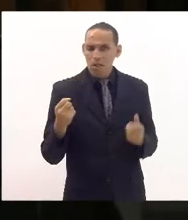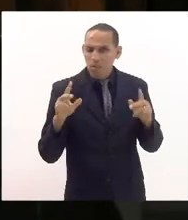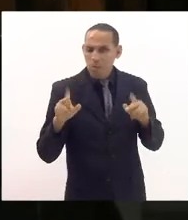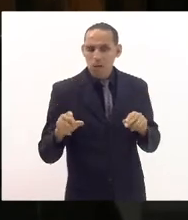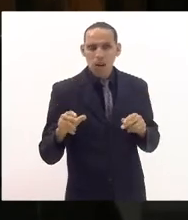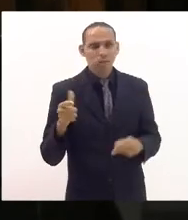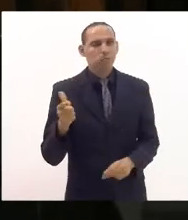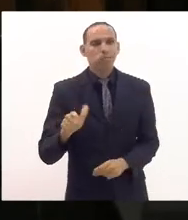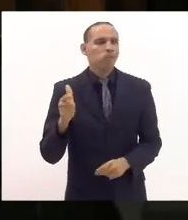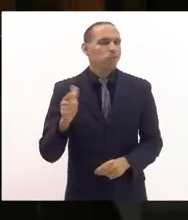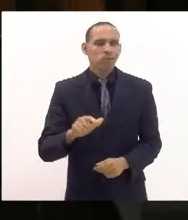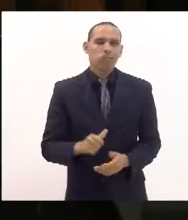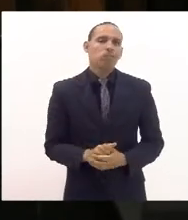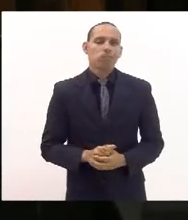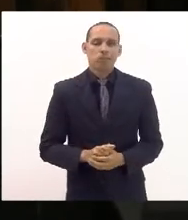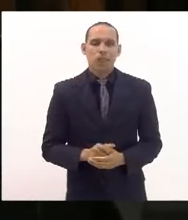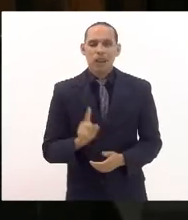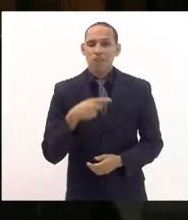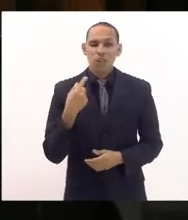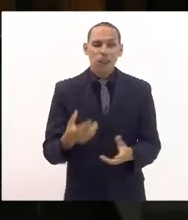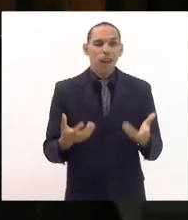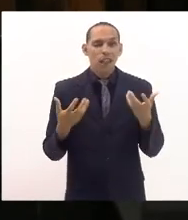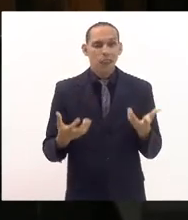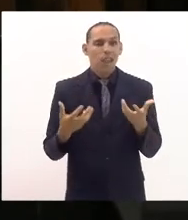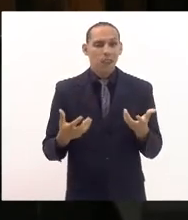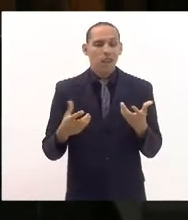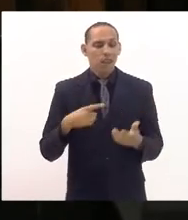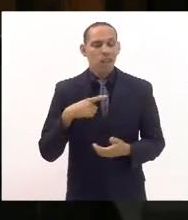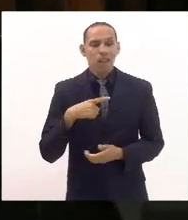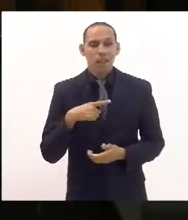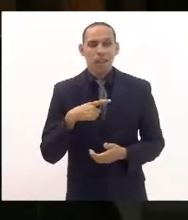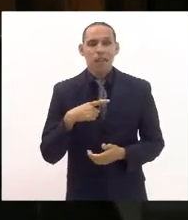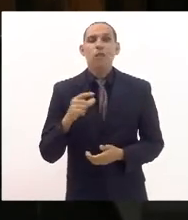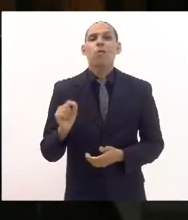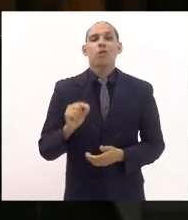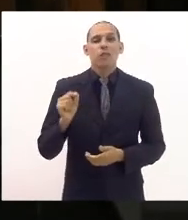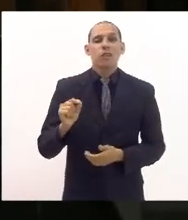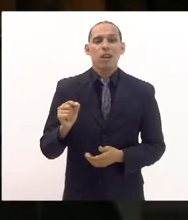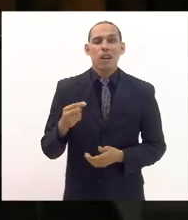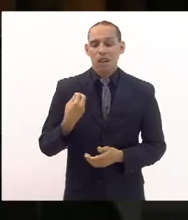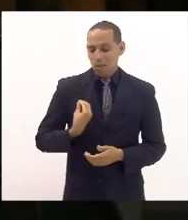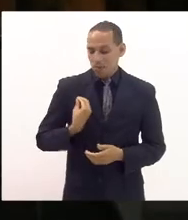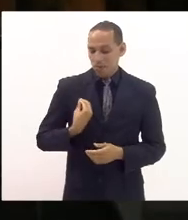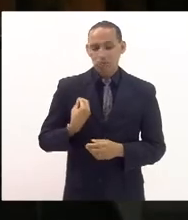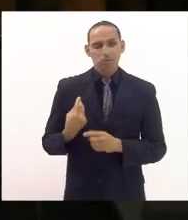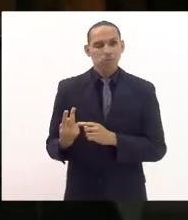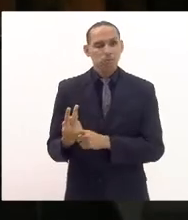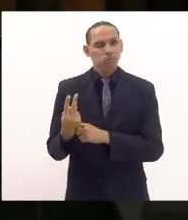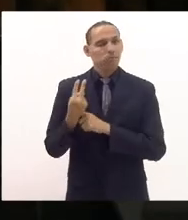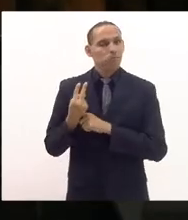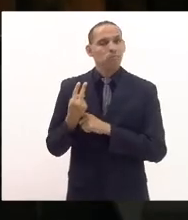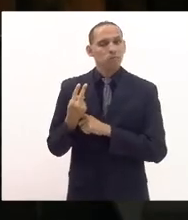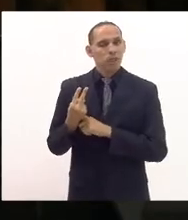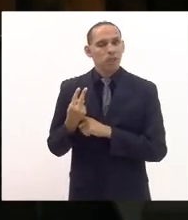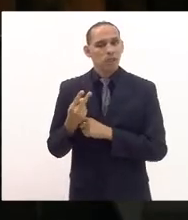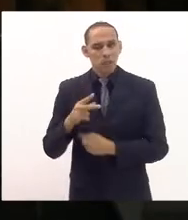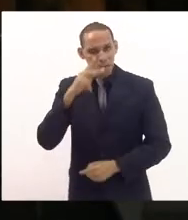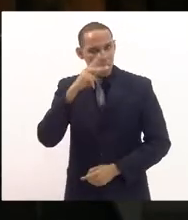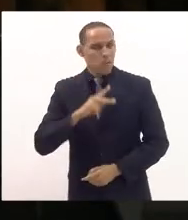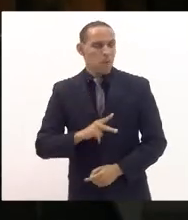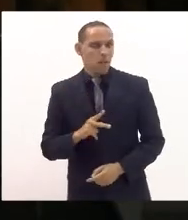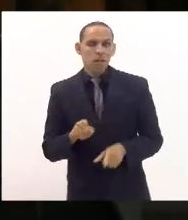todos nós queremos ter que a preservação das nossas próprias vidas